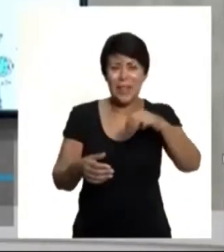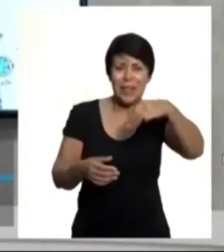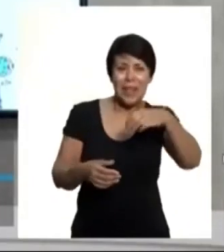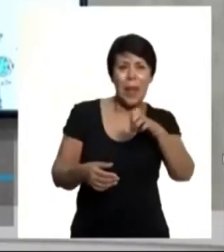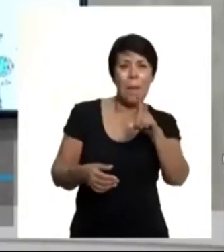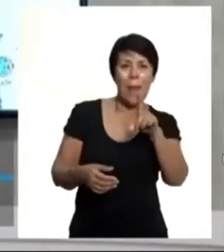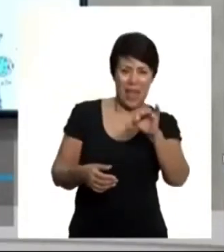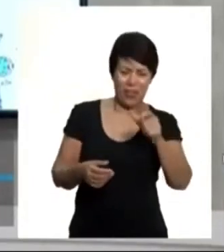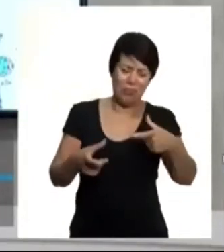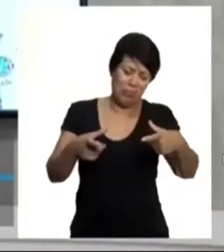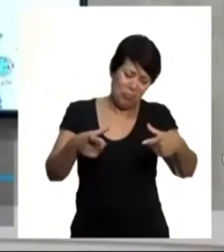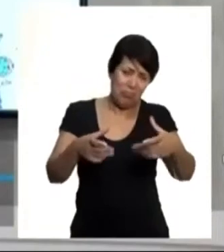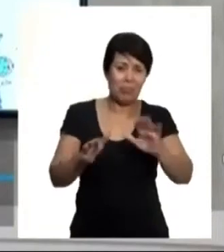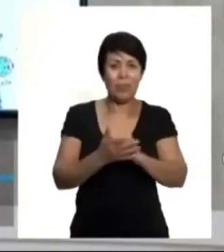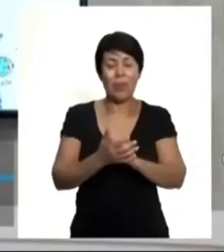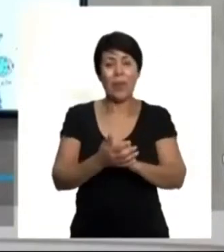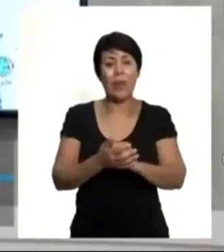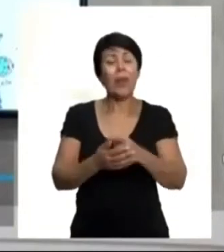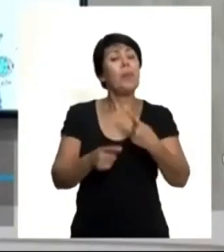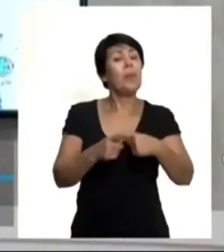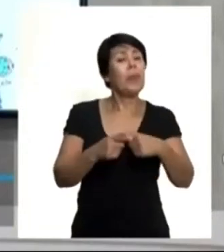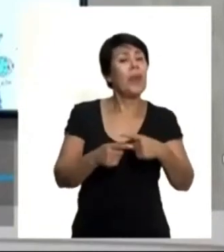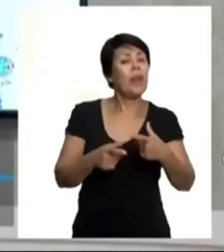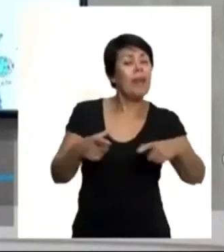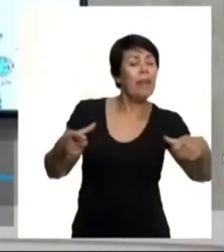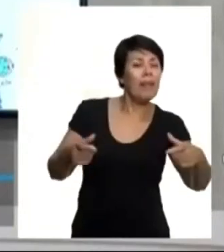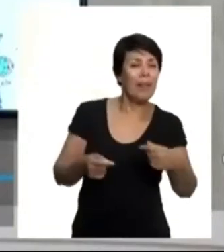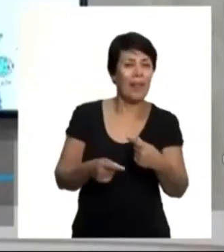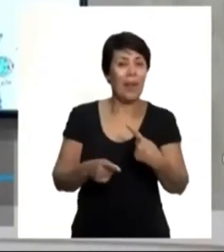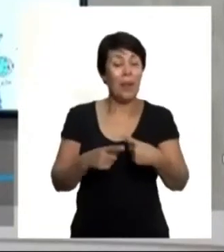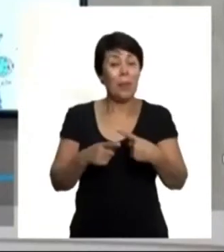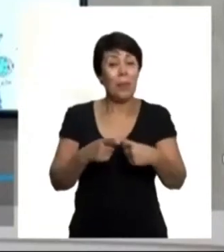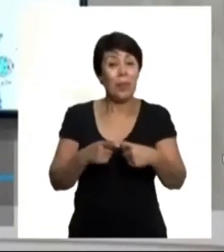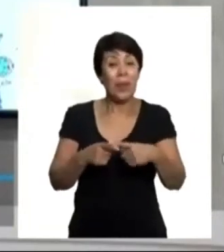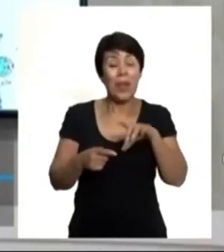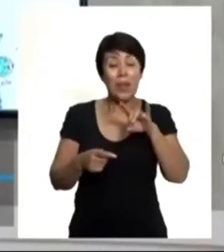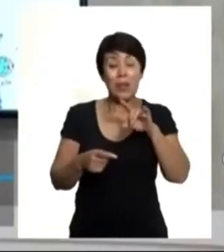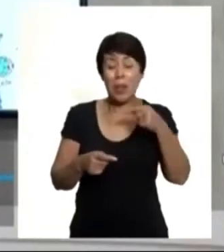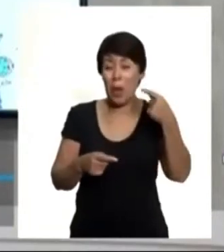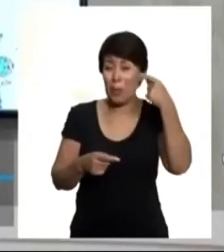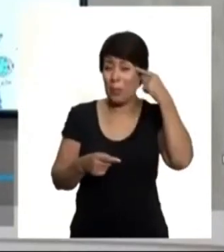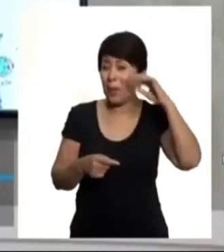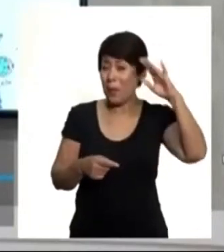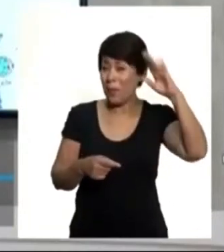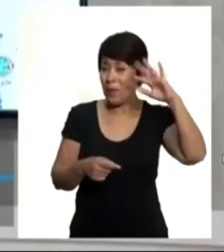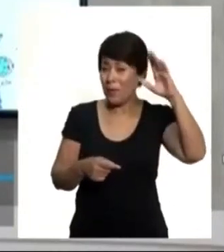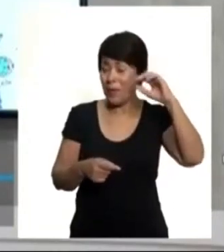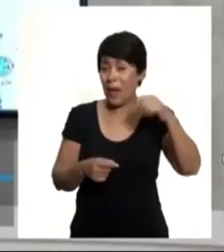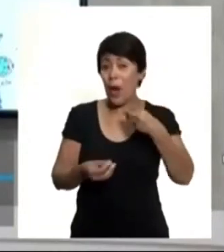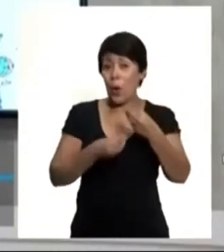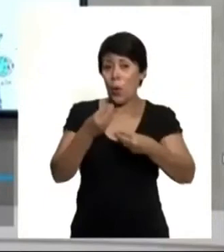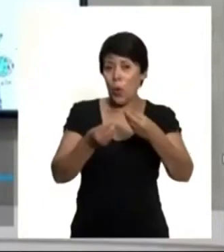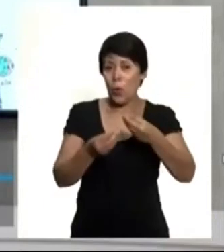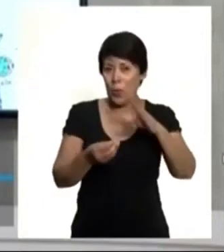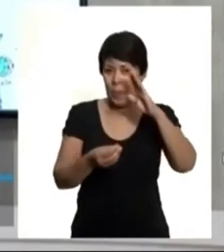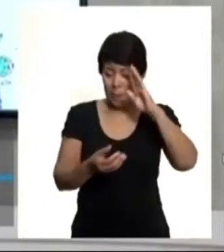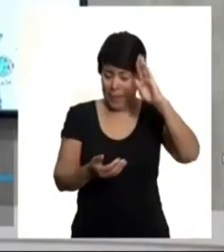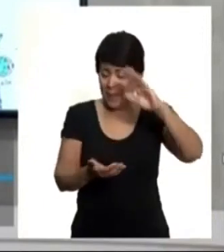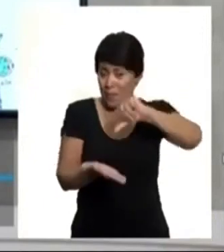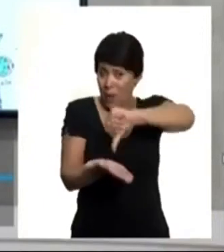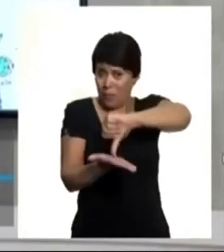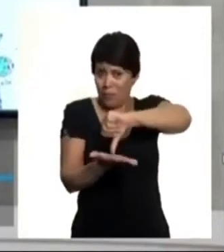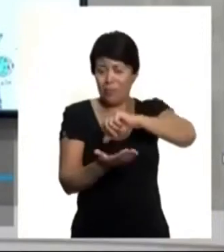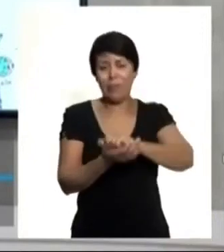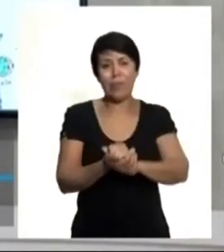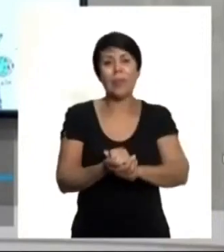médias crescem por quê? Enfim, né, pensando só na macrocefalia desses grandes centros, faz